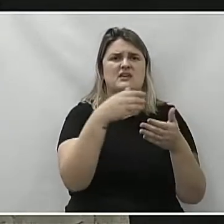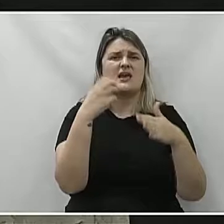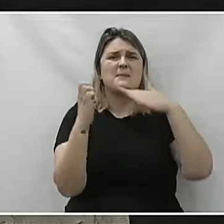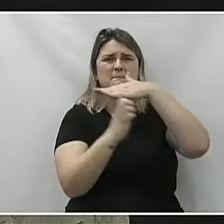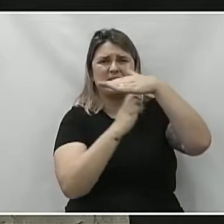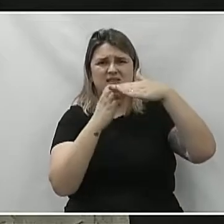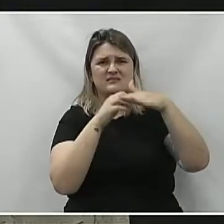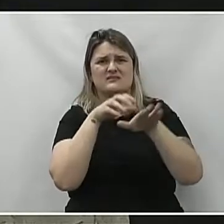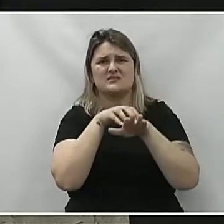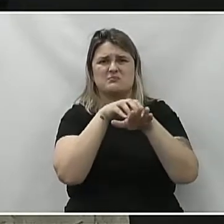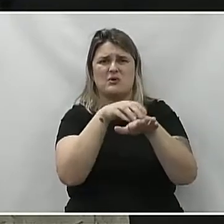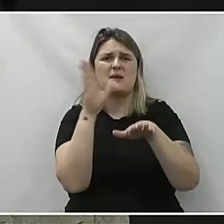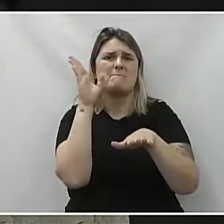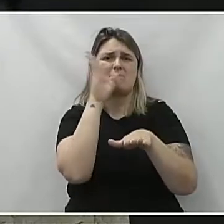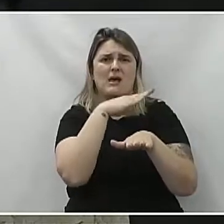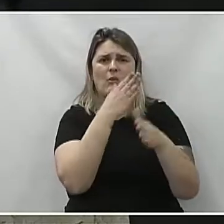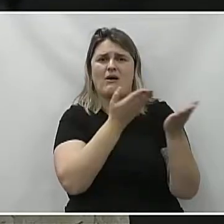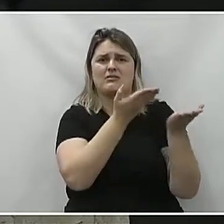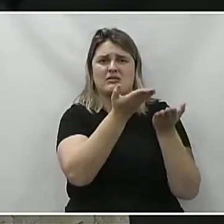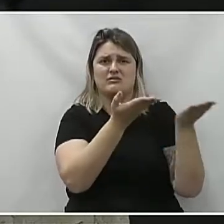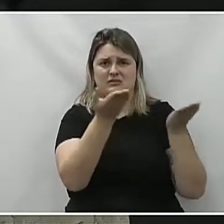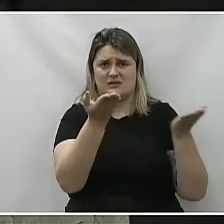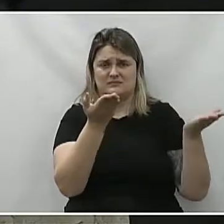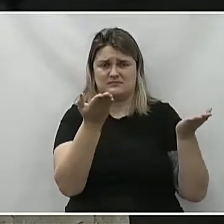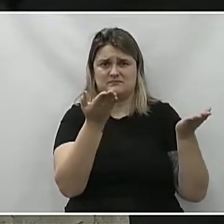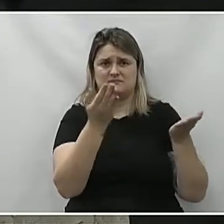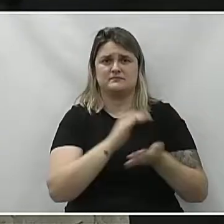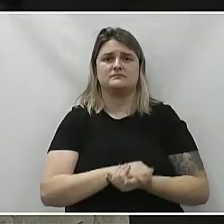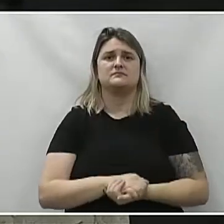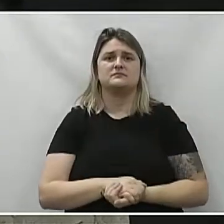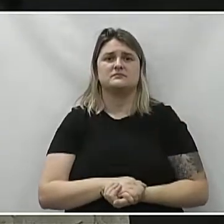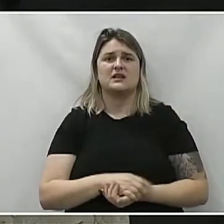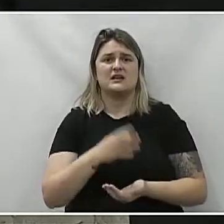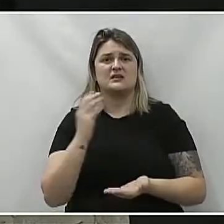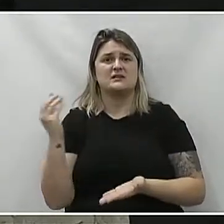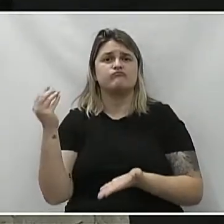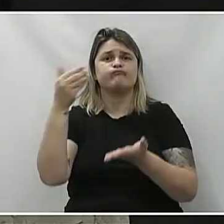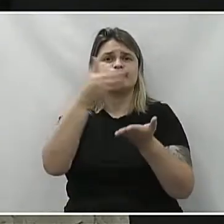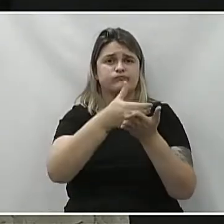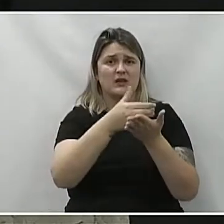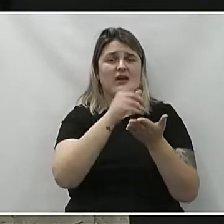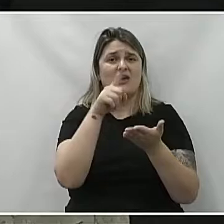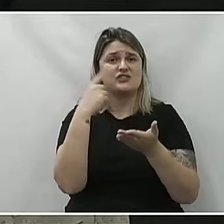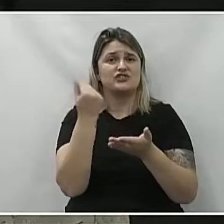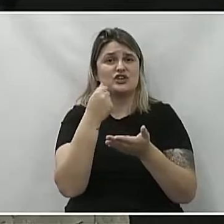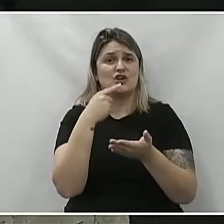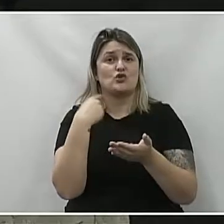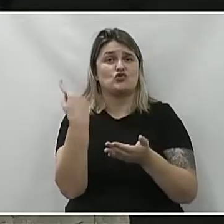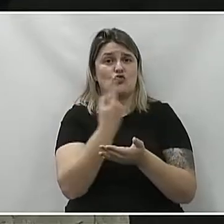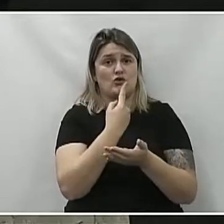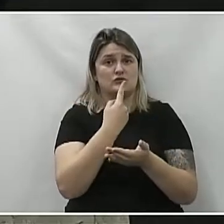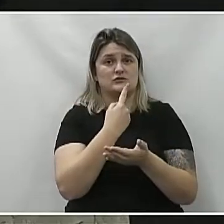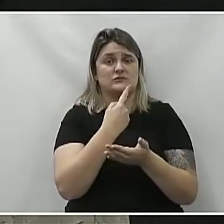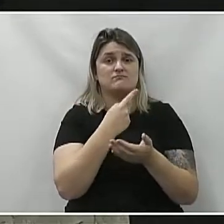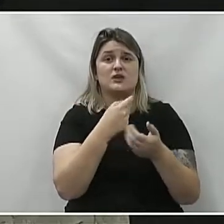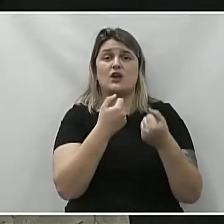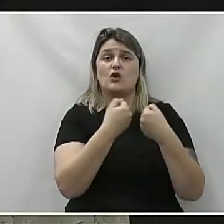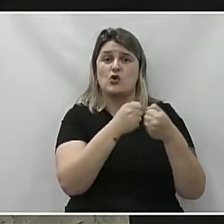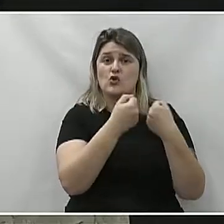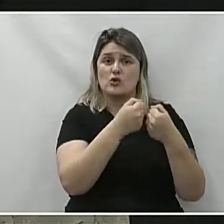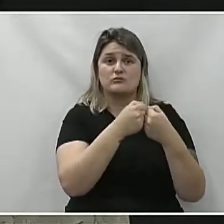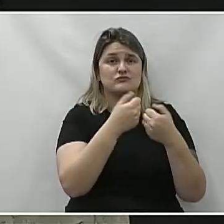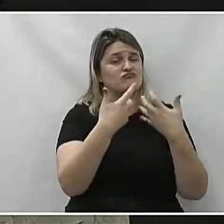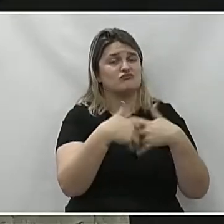população, porque o subsídio, quer queira ou quer não, também é um dinheiro da própria população que está indo para eles. E o transporte não está acontecendo da